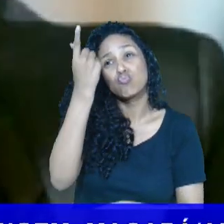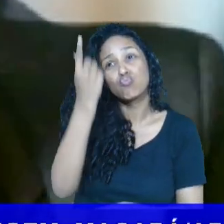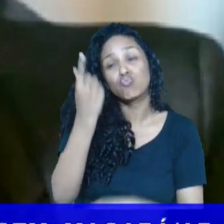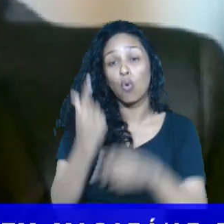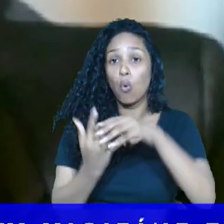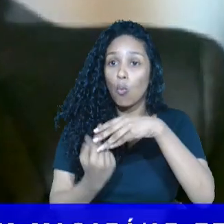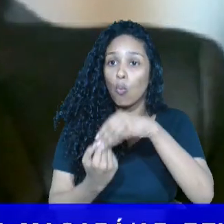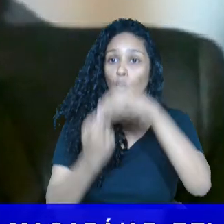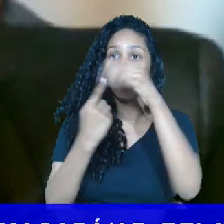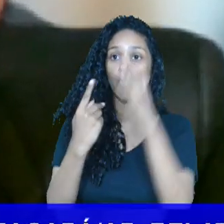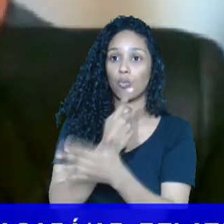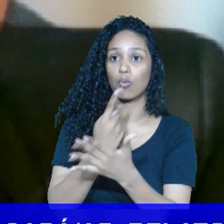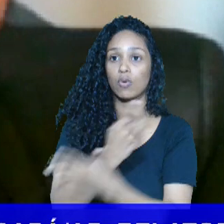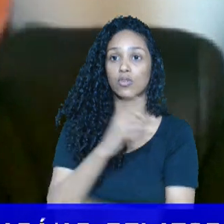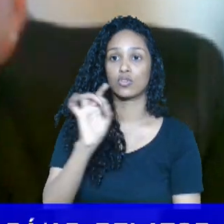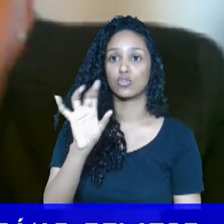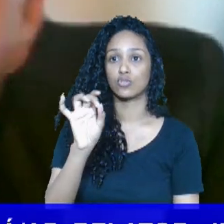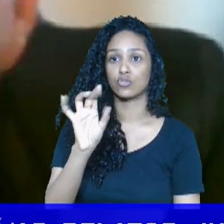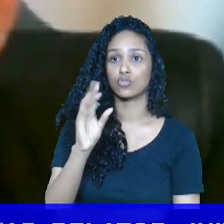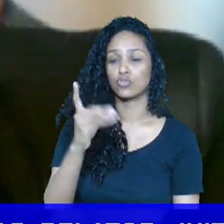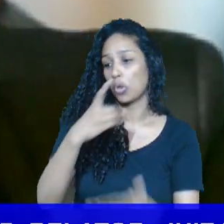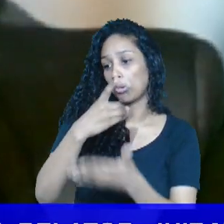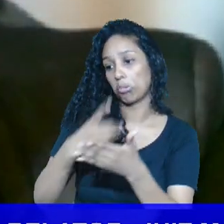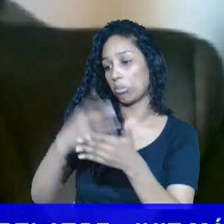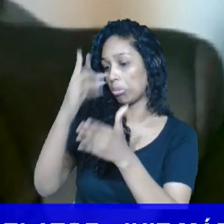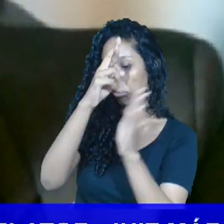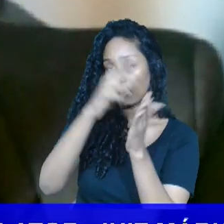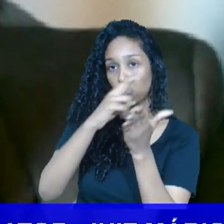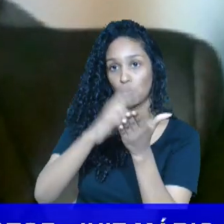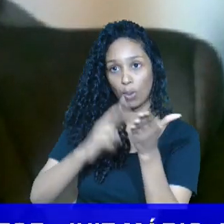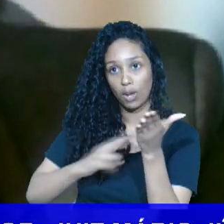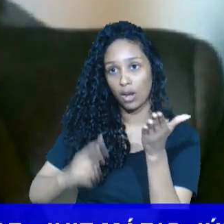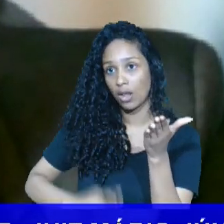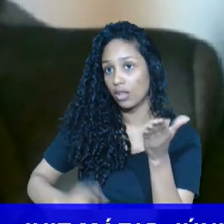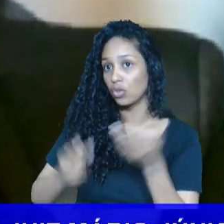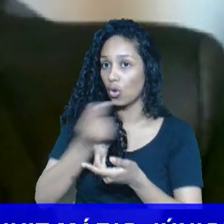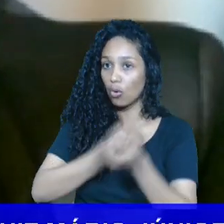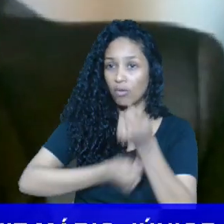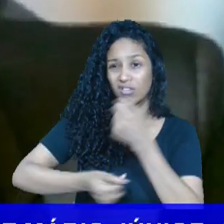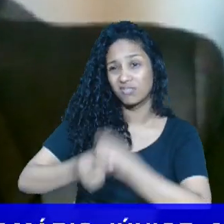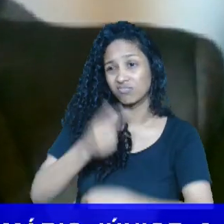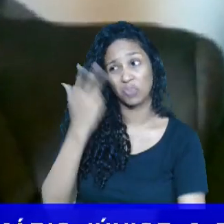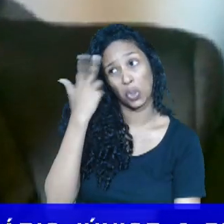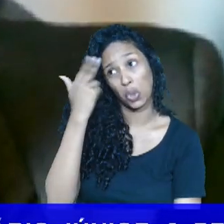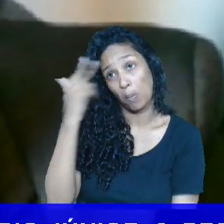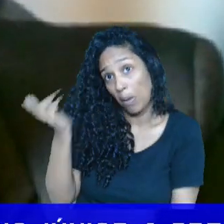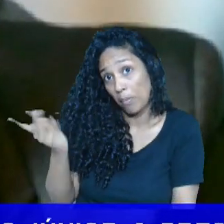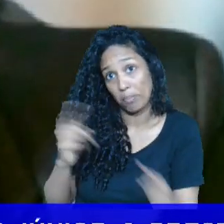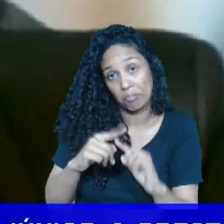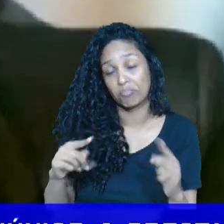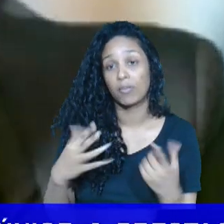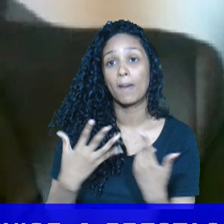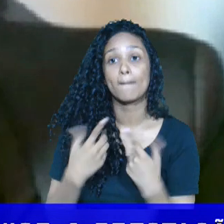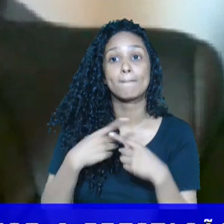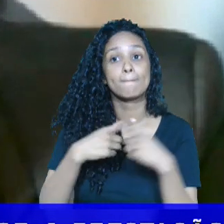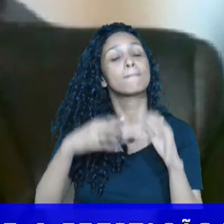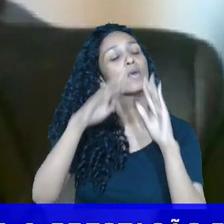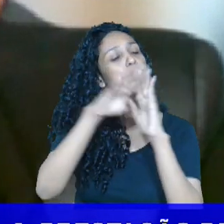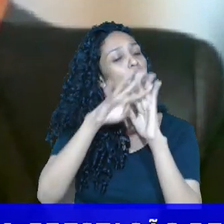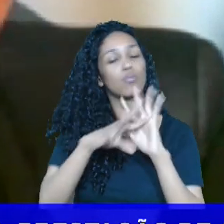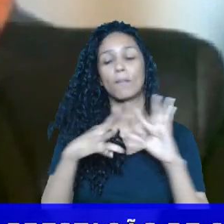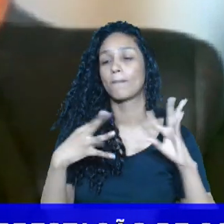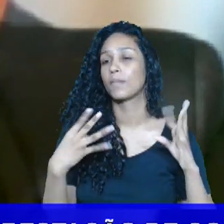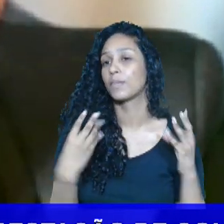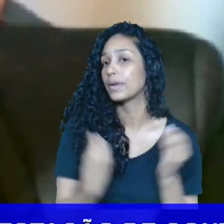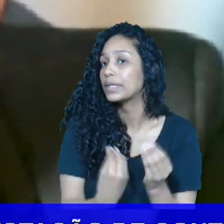entrega intempestiva do relatório financeiro, e evidentemente é uma falha insanável. No mais, foram cumpridas